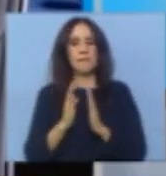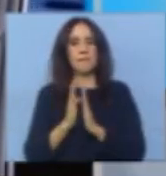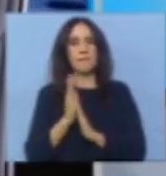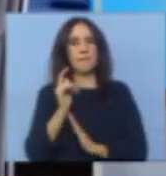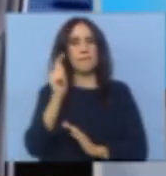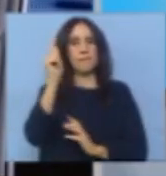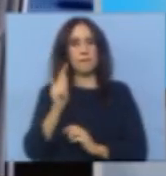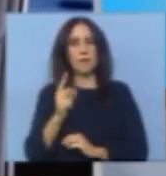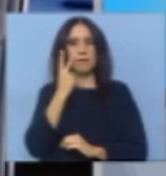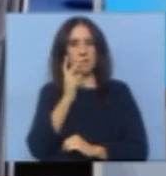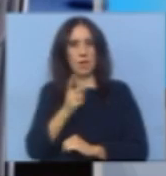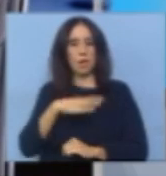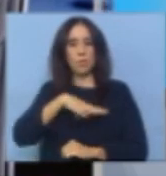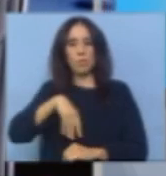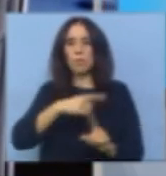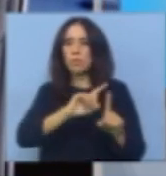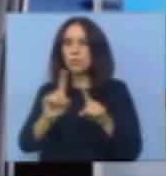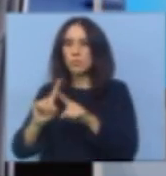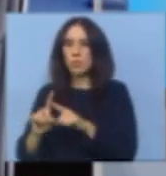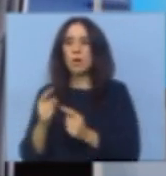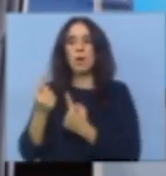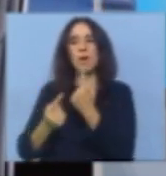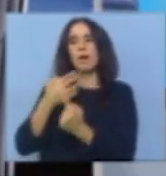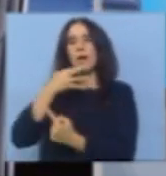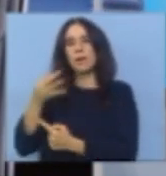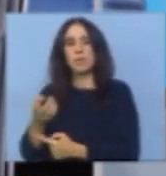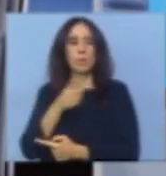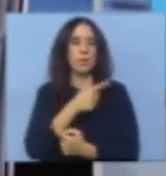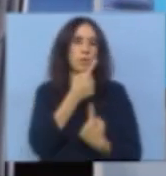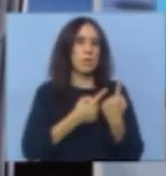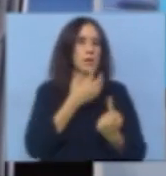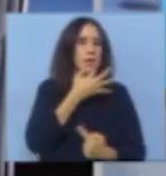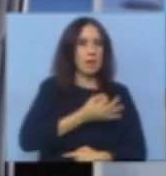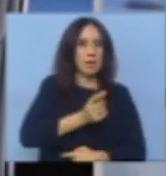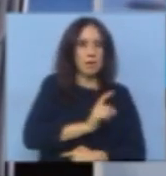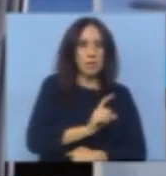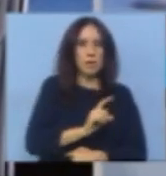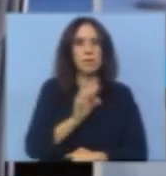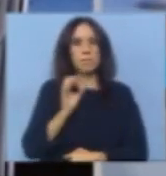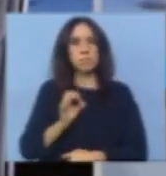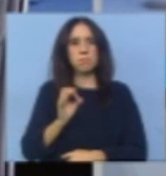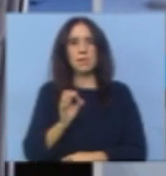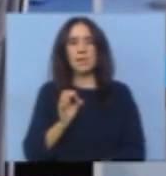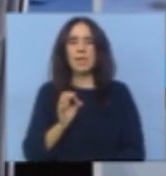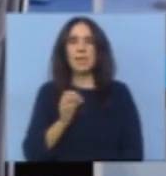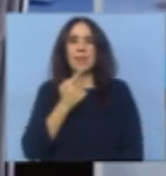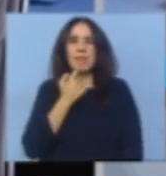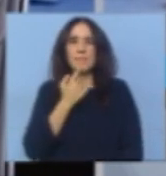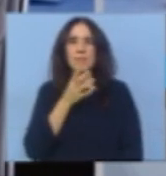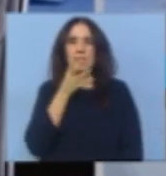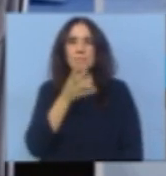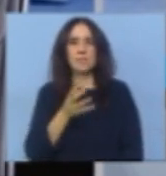mundo diferenciado, onde uns acreditam e outros não acreditam, verdadeiramente é a especialidade, digamos